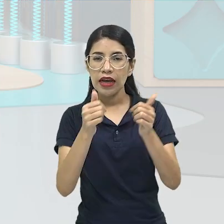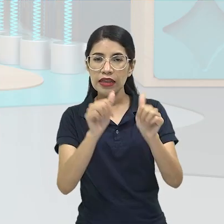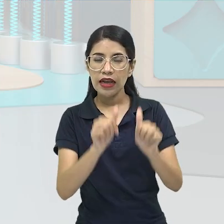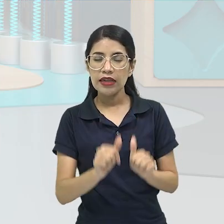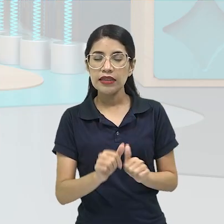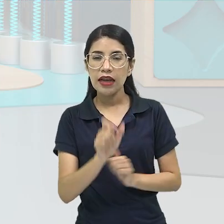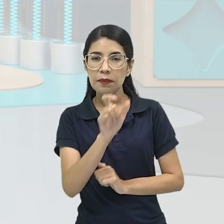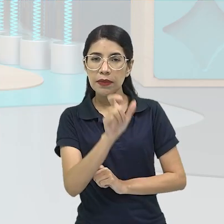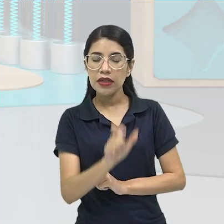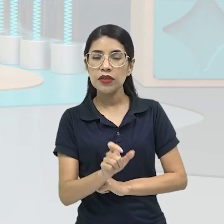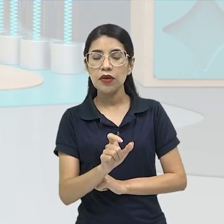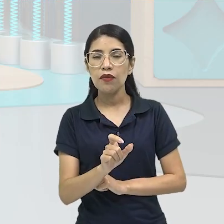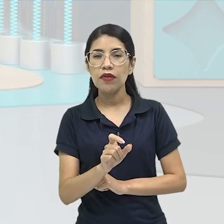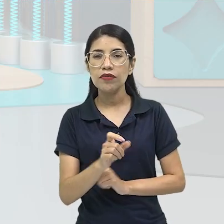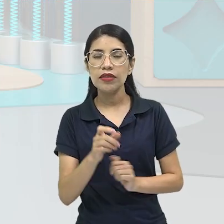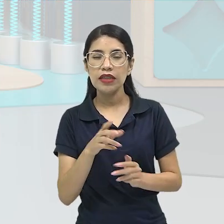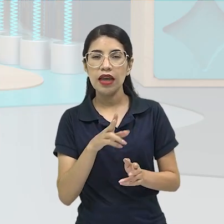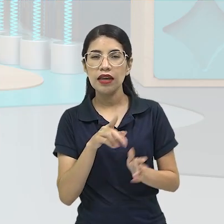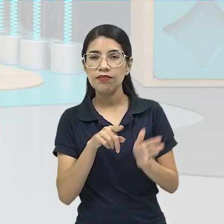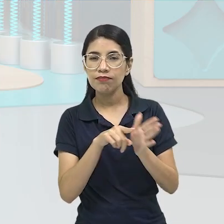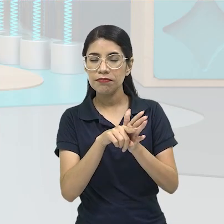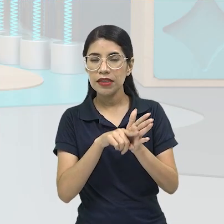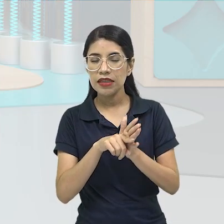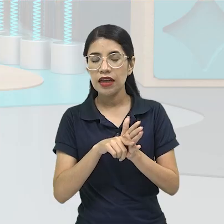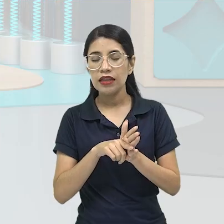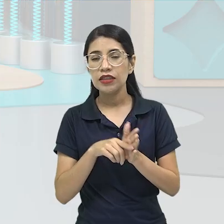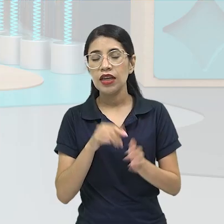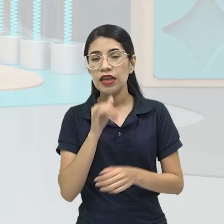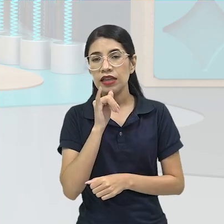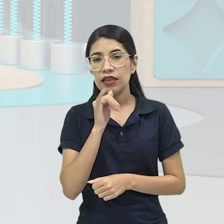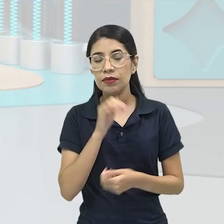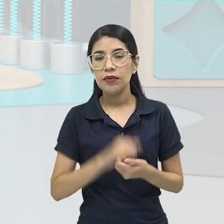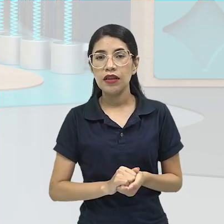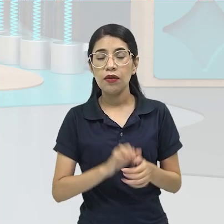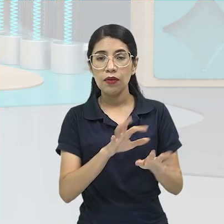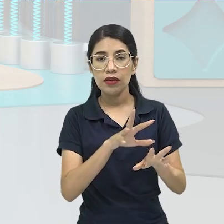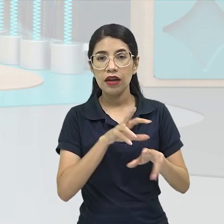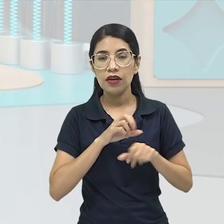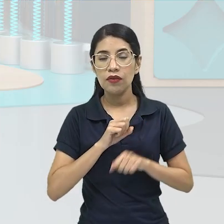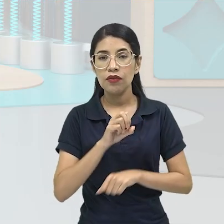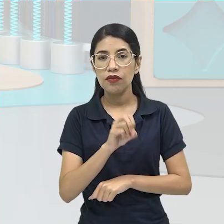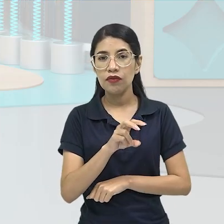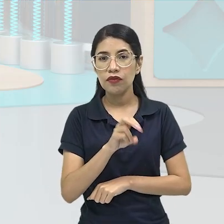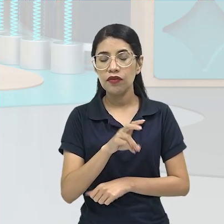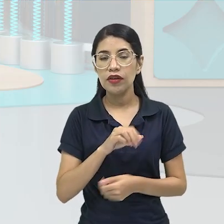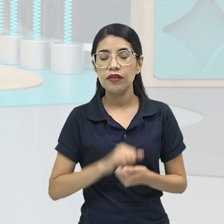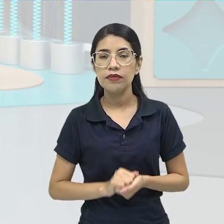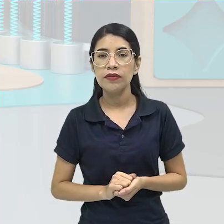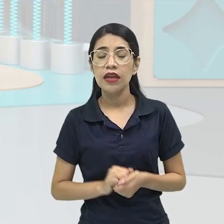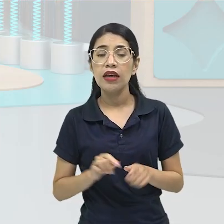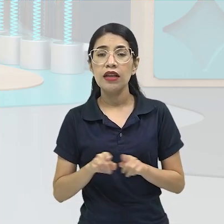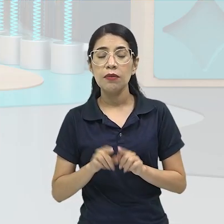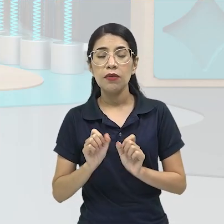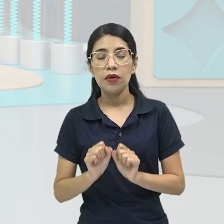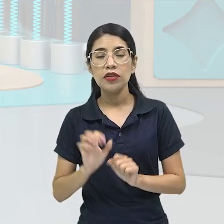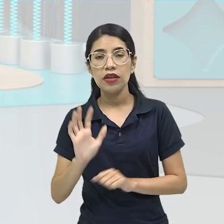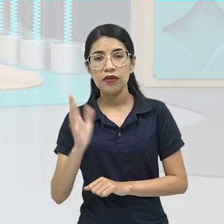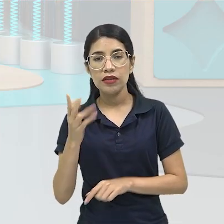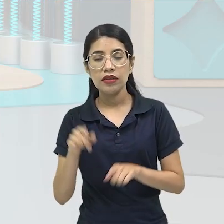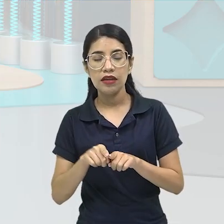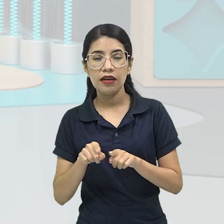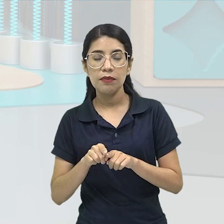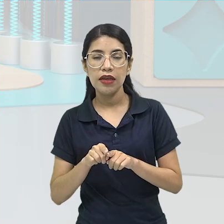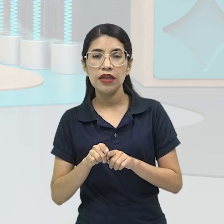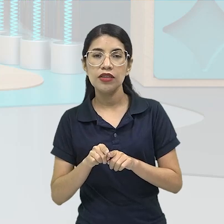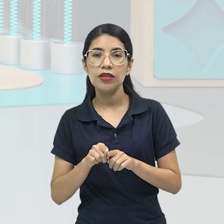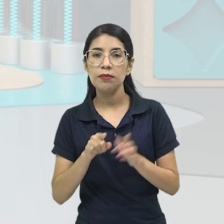ali, eles ficam observando por dias, olha, ela foi contaminada. Muitas das vezes, mas fazem ratinho. Às vezes acontece, infelizmente,